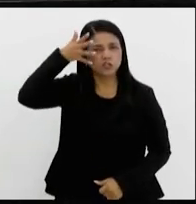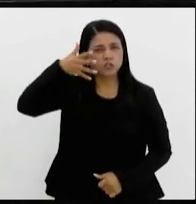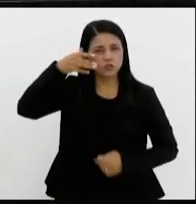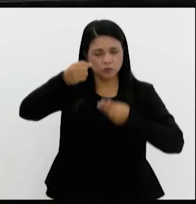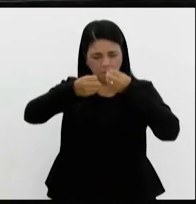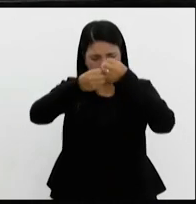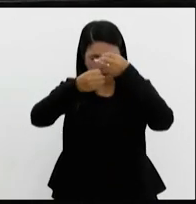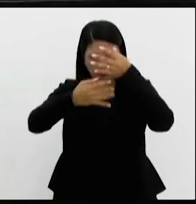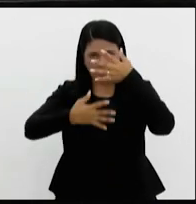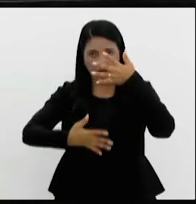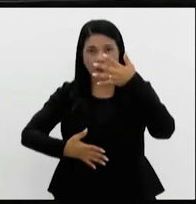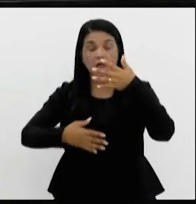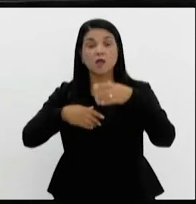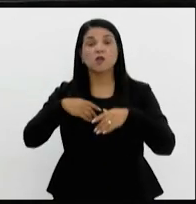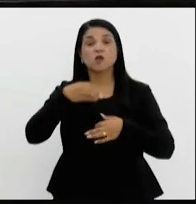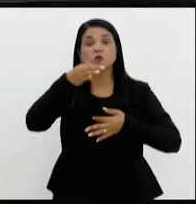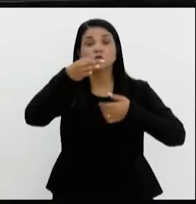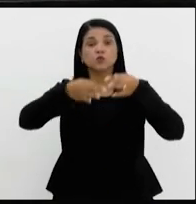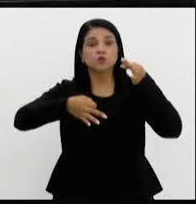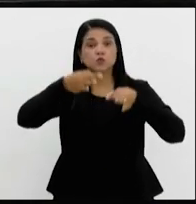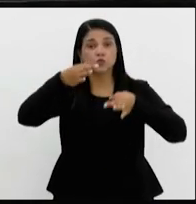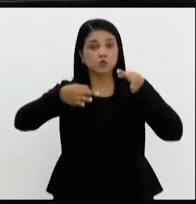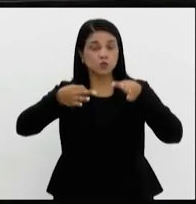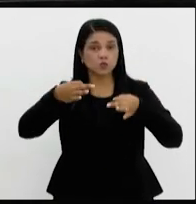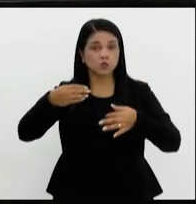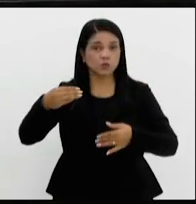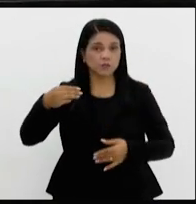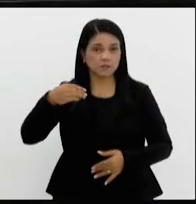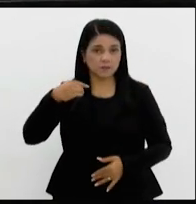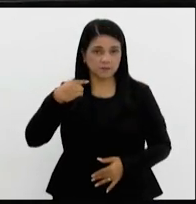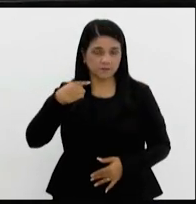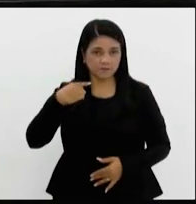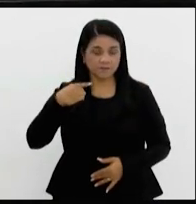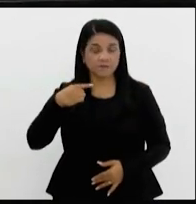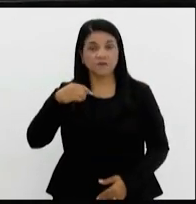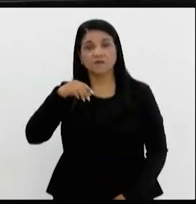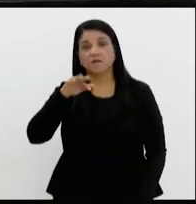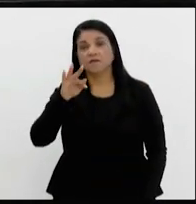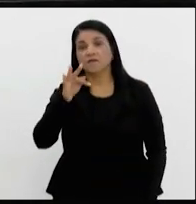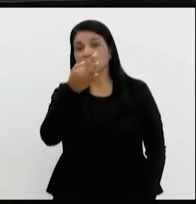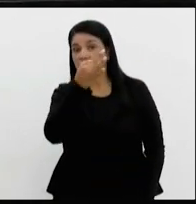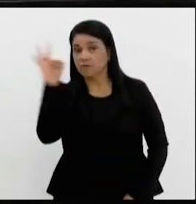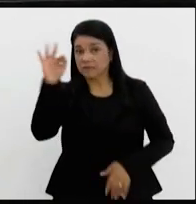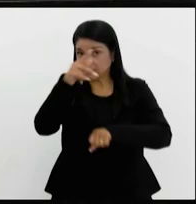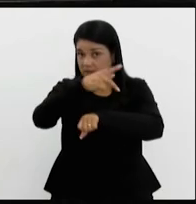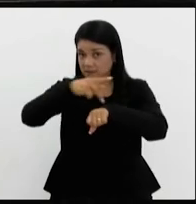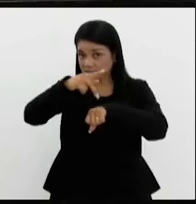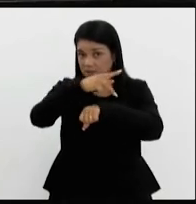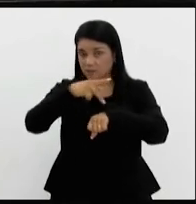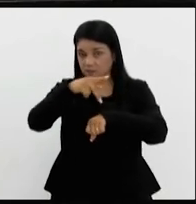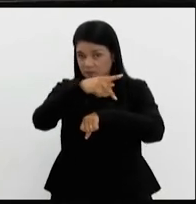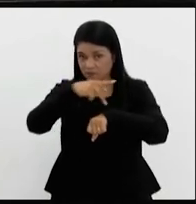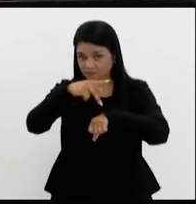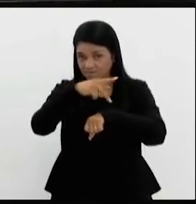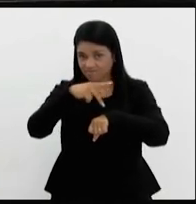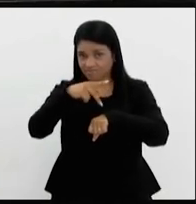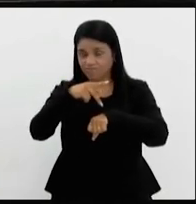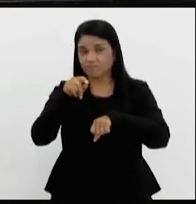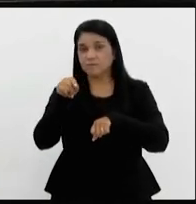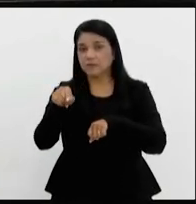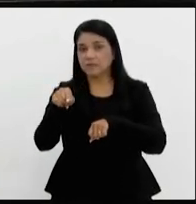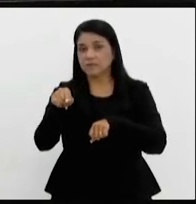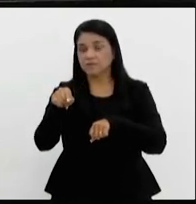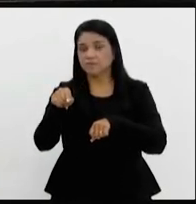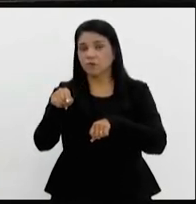de um juiz francês chamado Oswald Boudot. E ele foi o